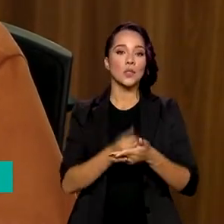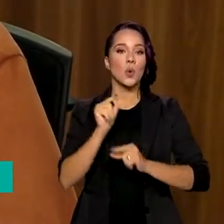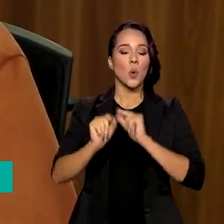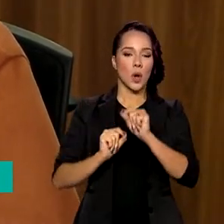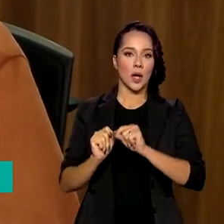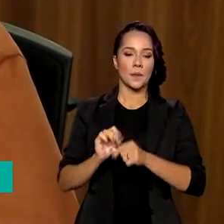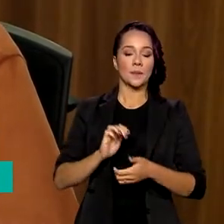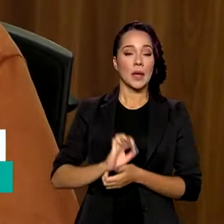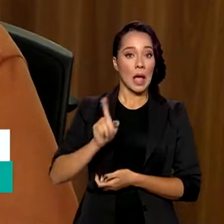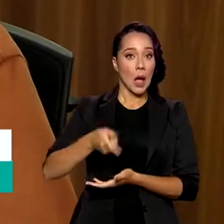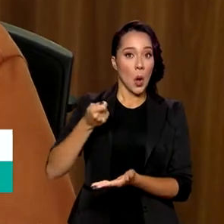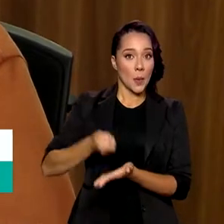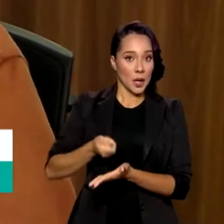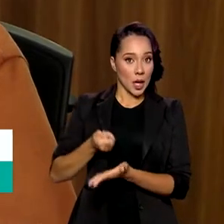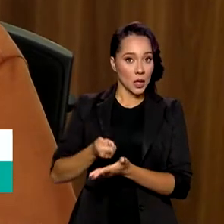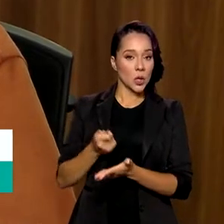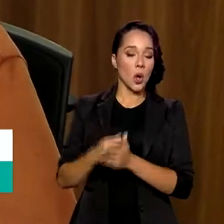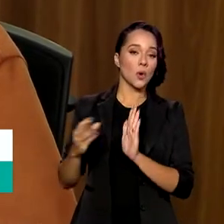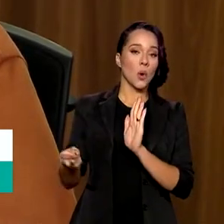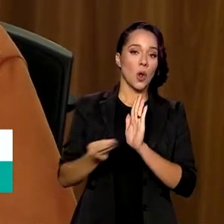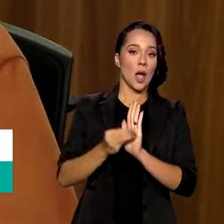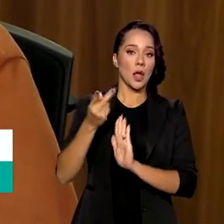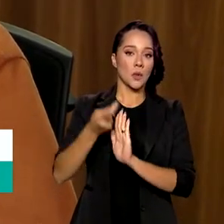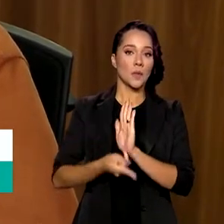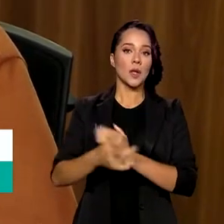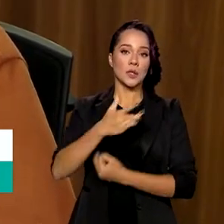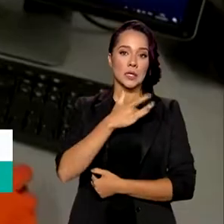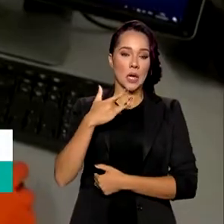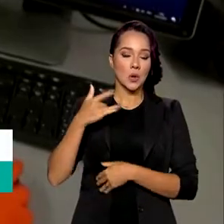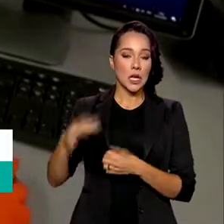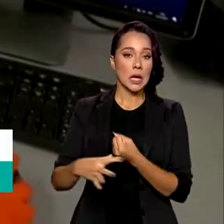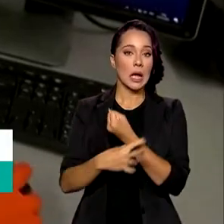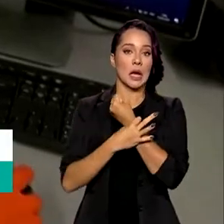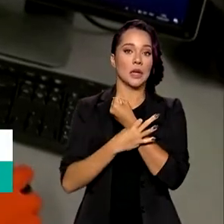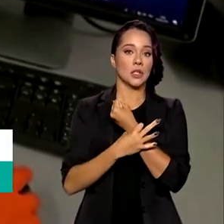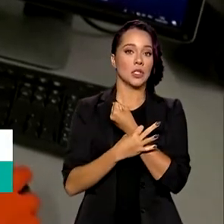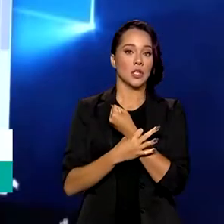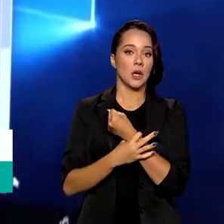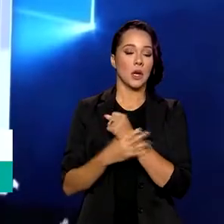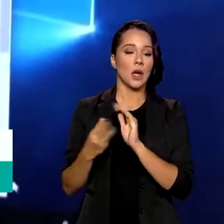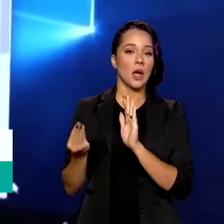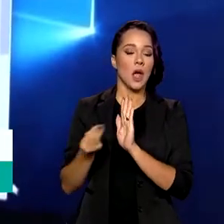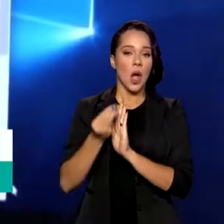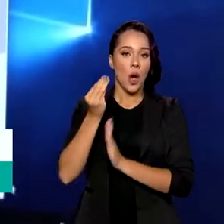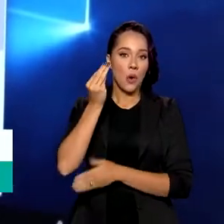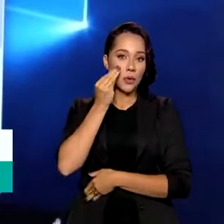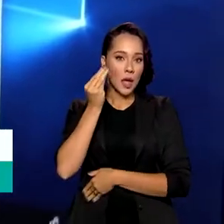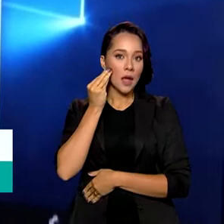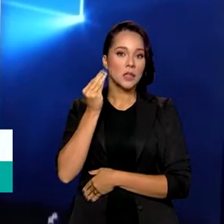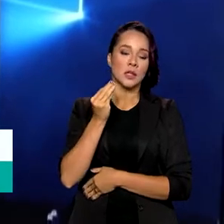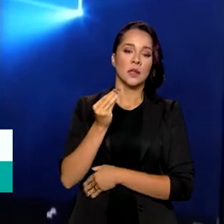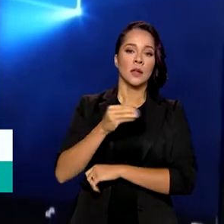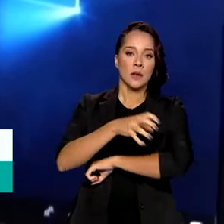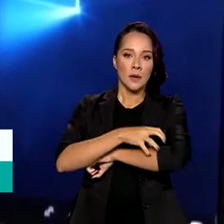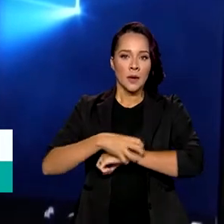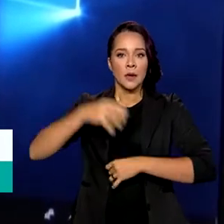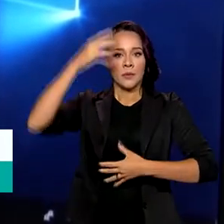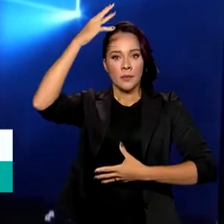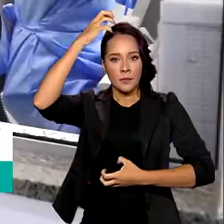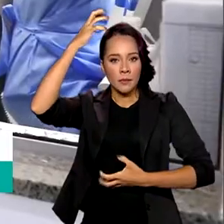tornar obrigatório aí a inclusão né garantias à inclusão do realização do teste